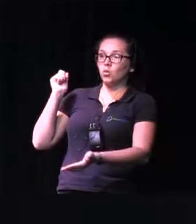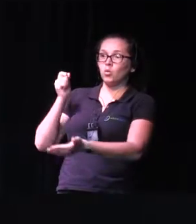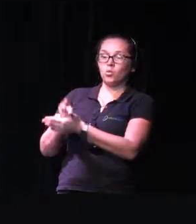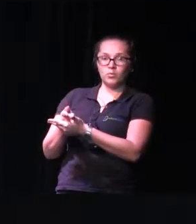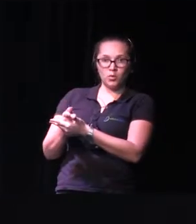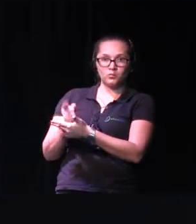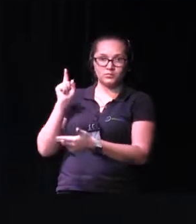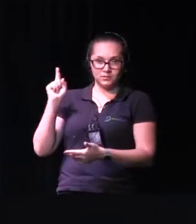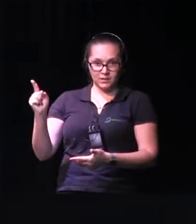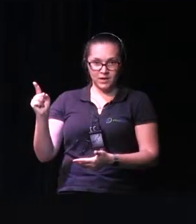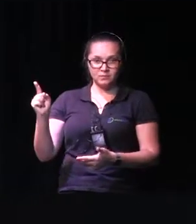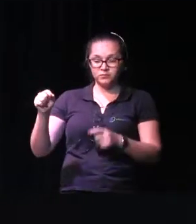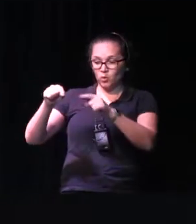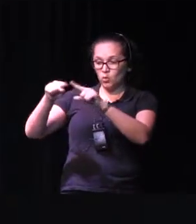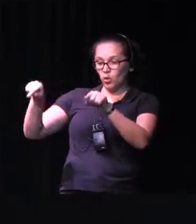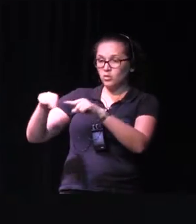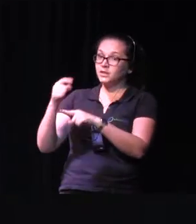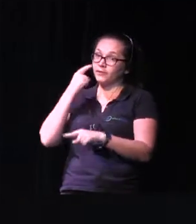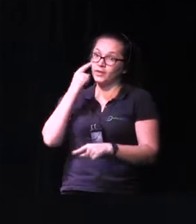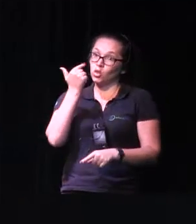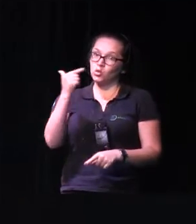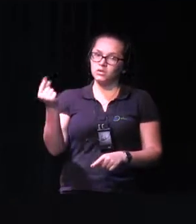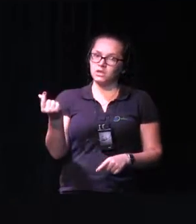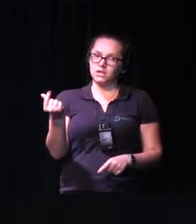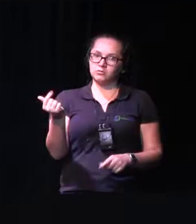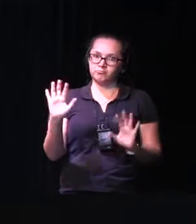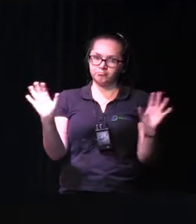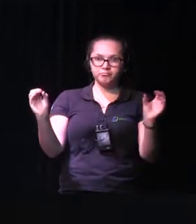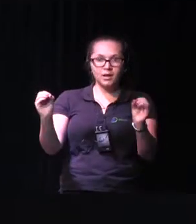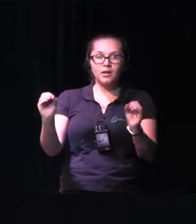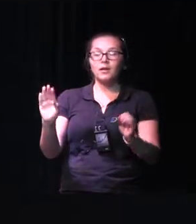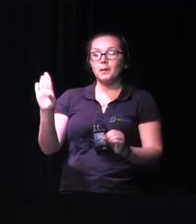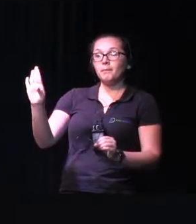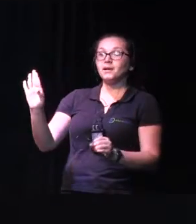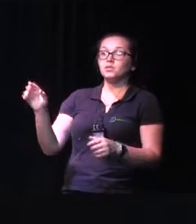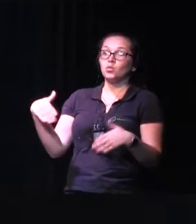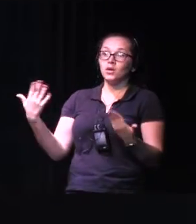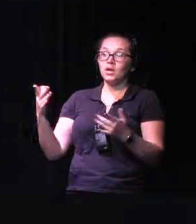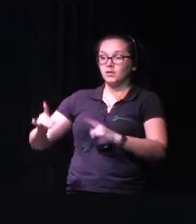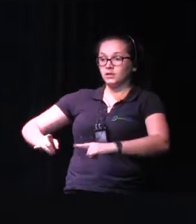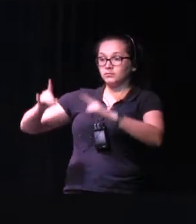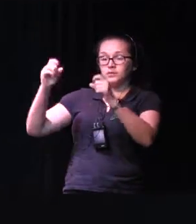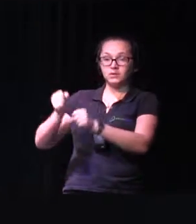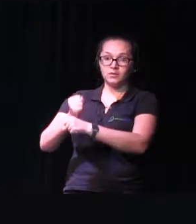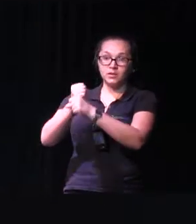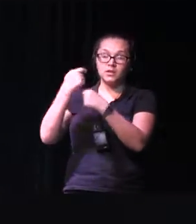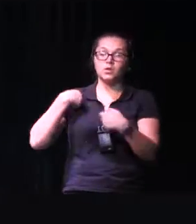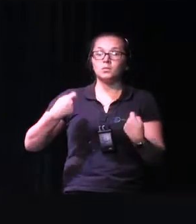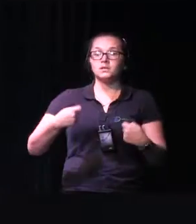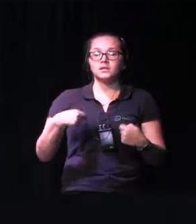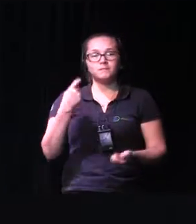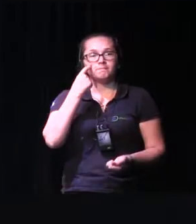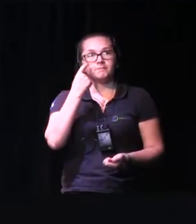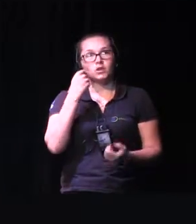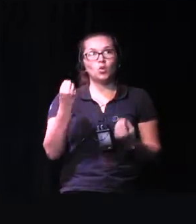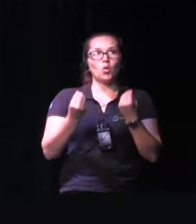Então, foi comprado este lote. Vejam que não tinha orçamento, mas foi feito um